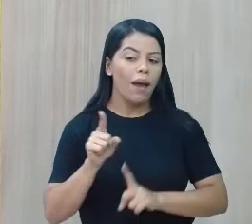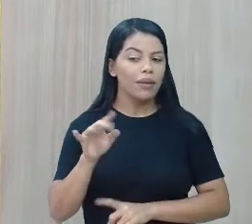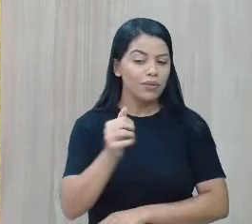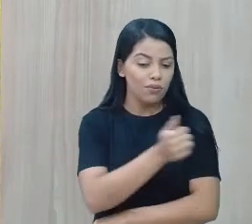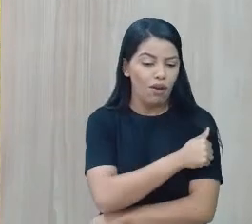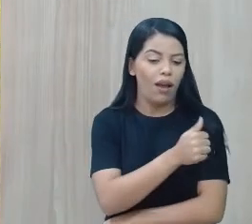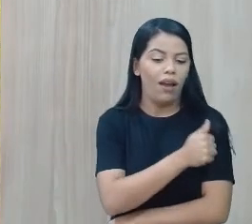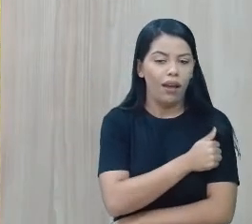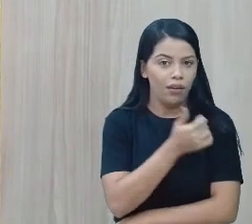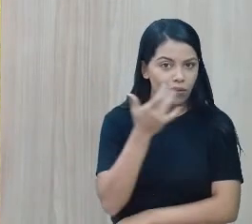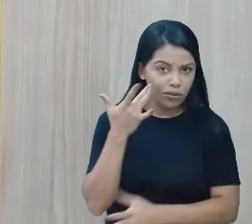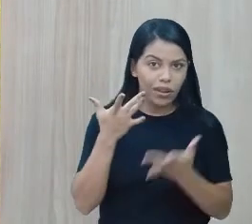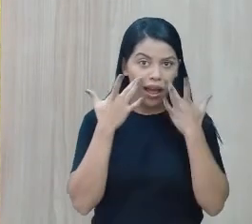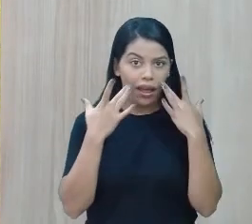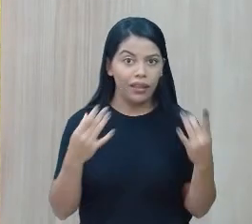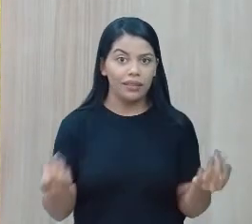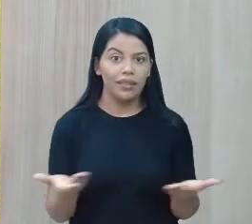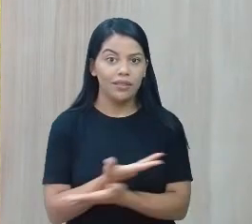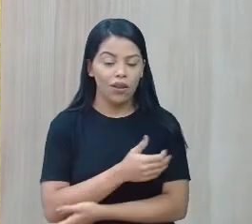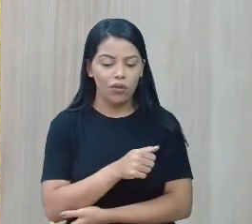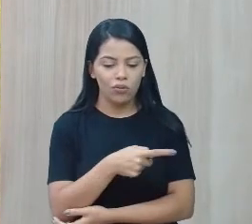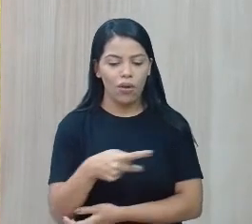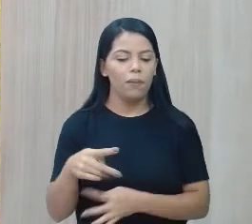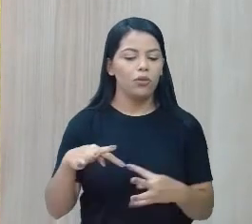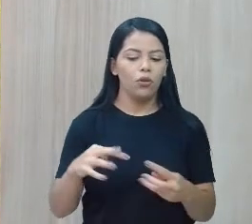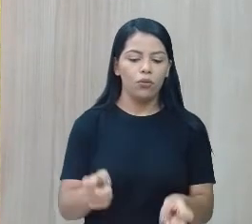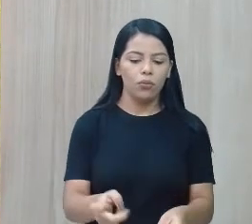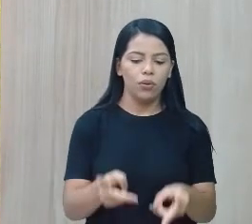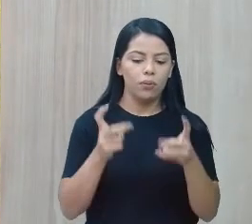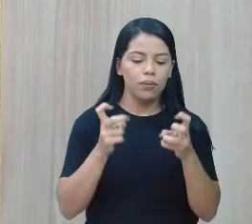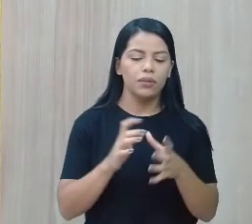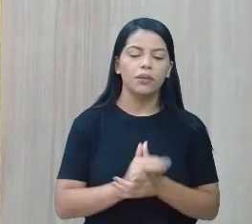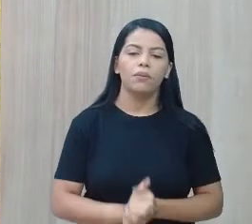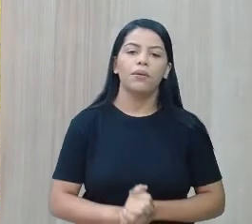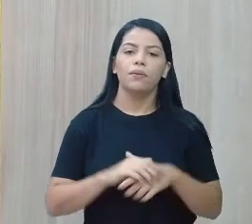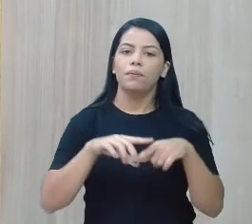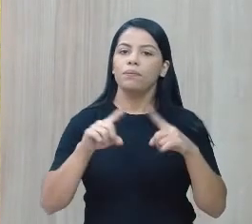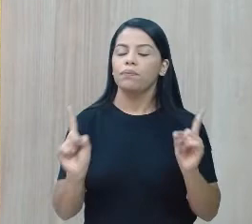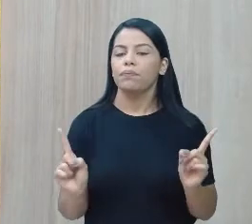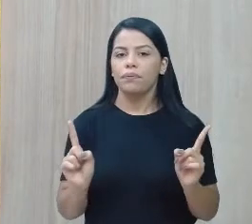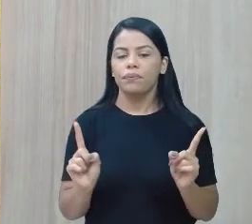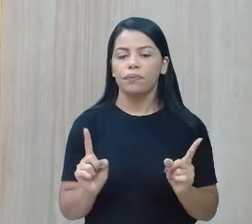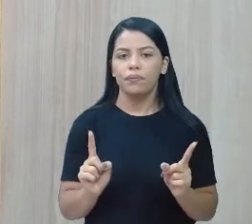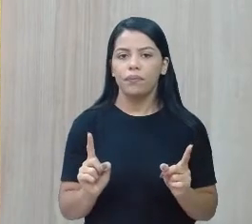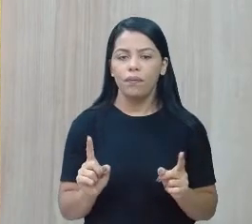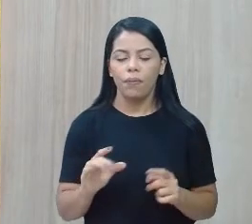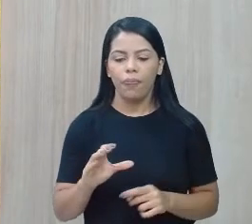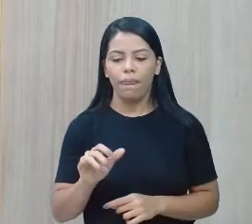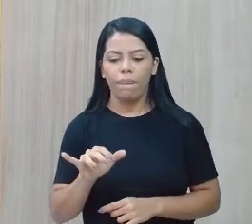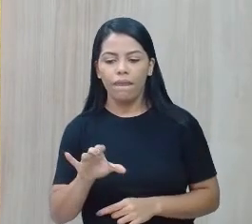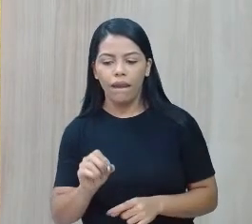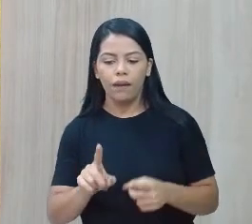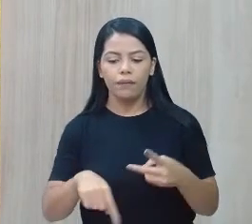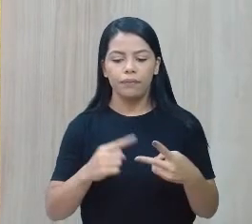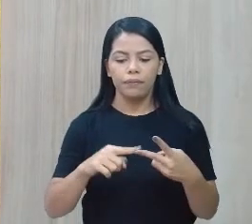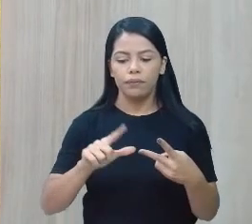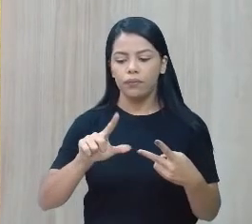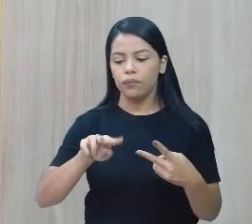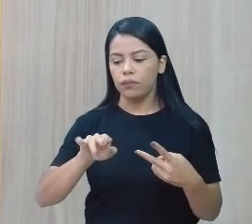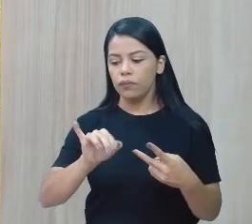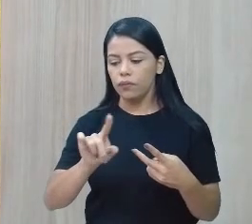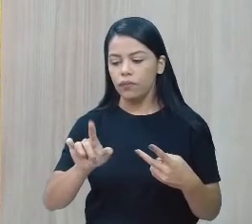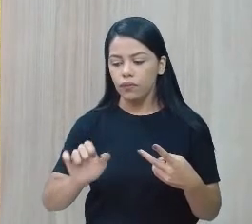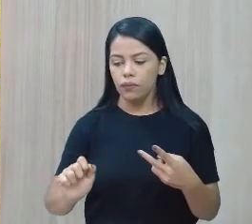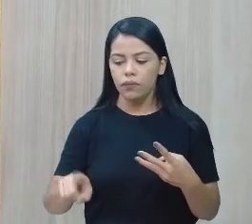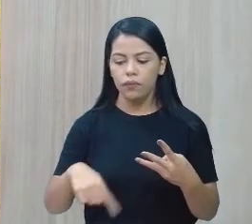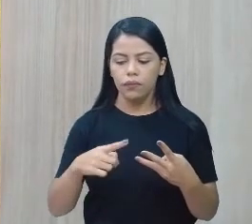no web, viu? Perceberam, perceberam aqui. Mas Caio, a Luísa, o